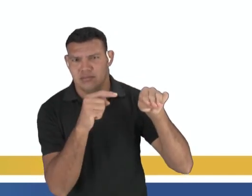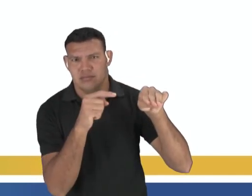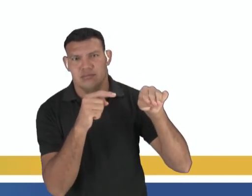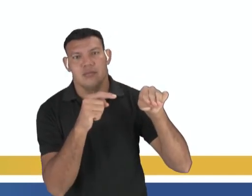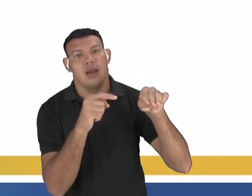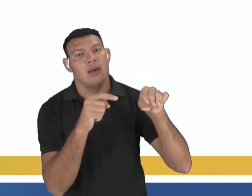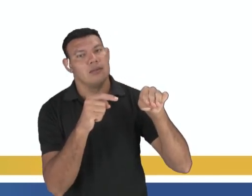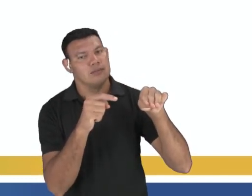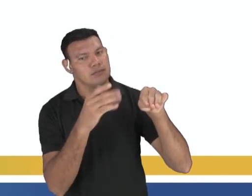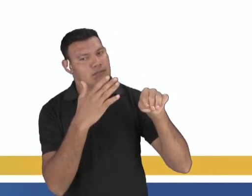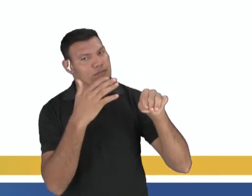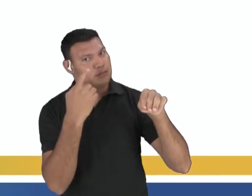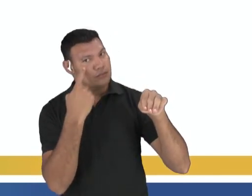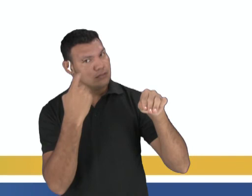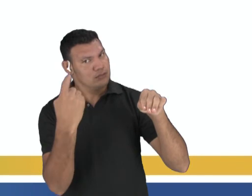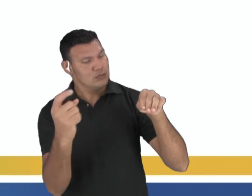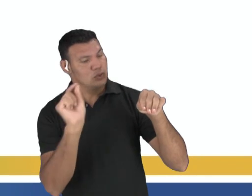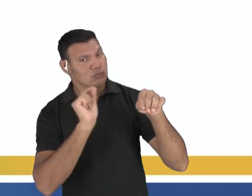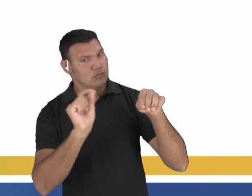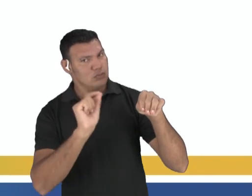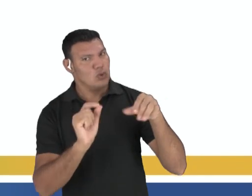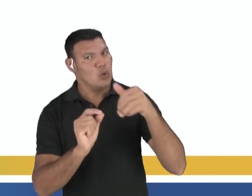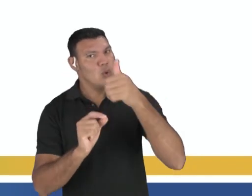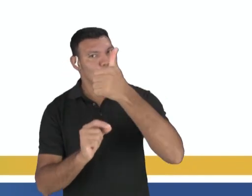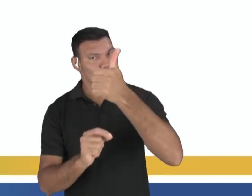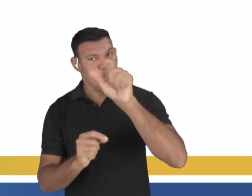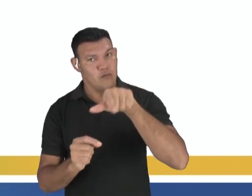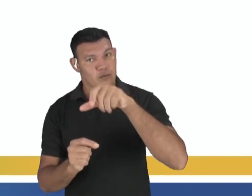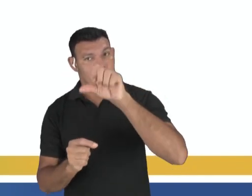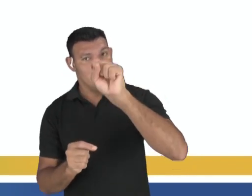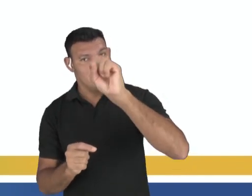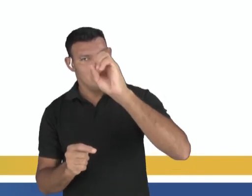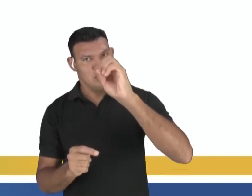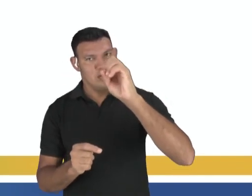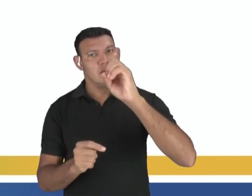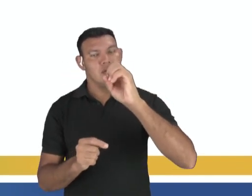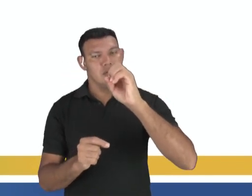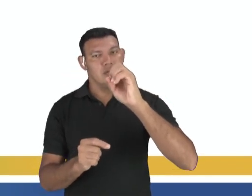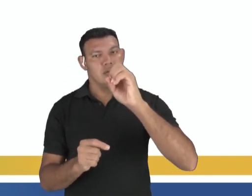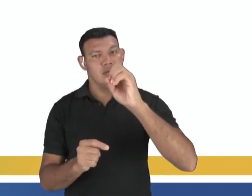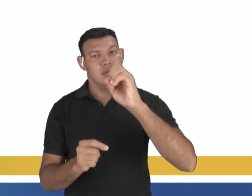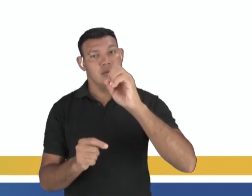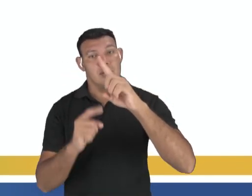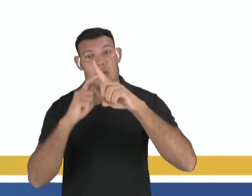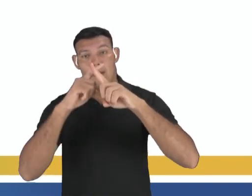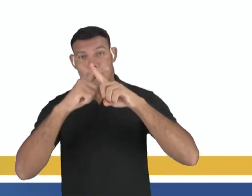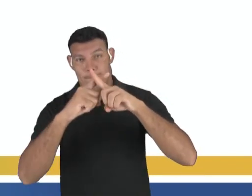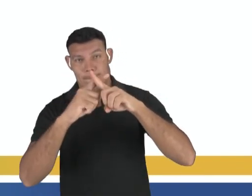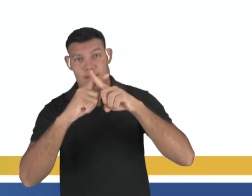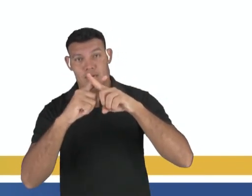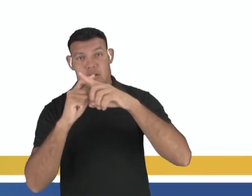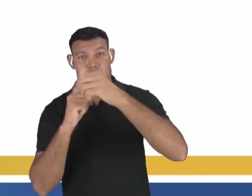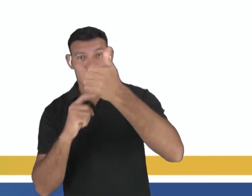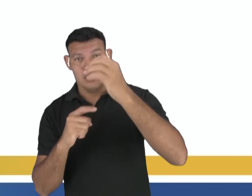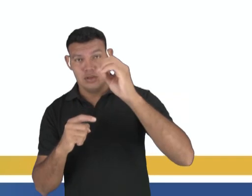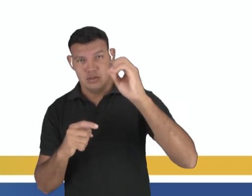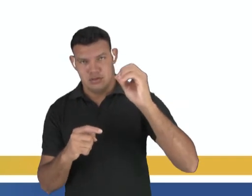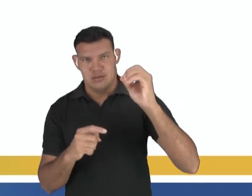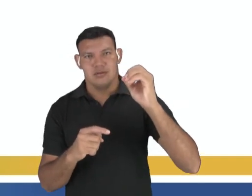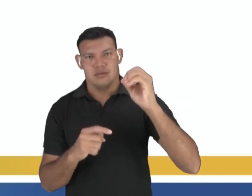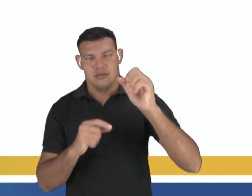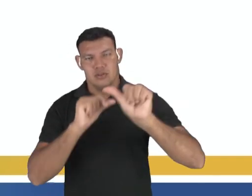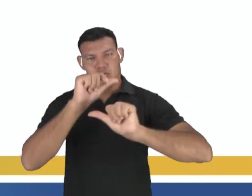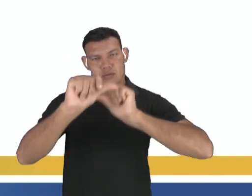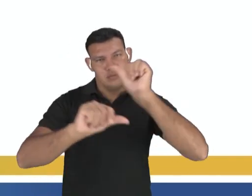centímetros. Então é interessante que eu pegue esse 1,8, primeiramente, né? E divida, multiplica por 100